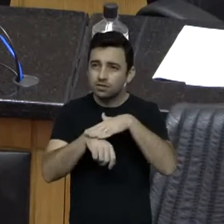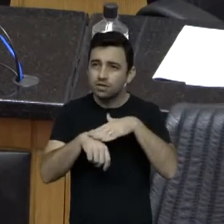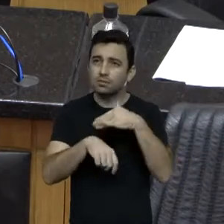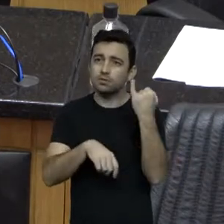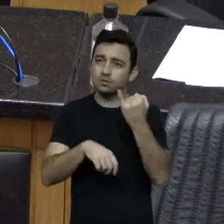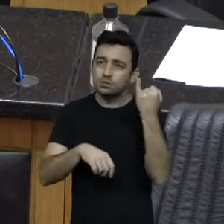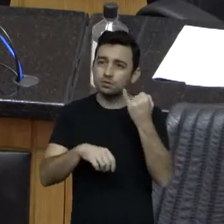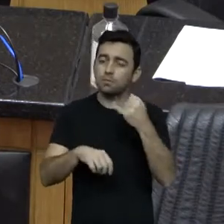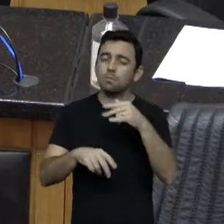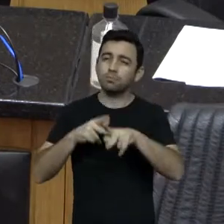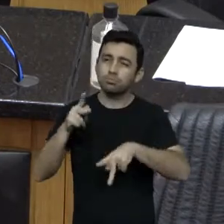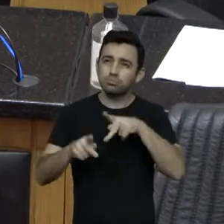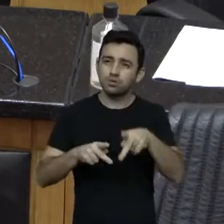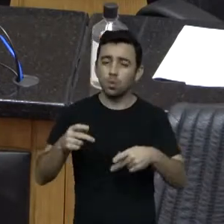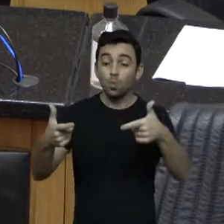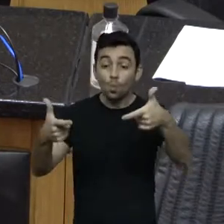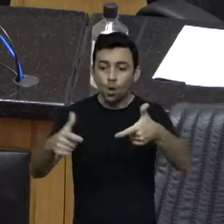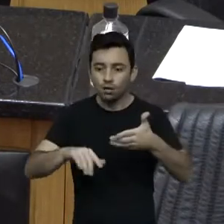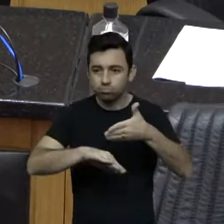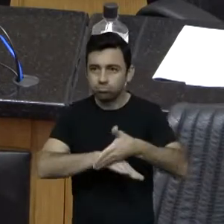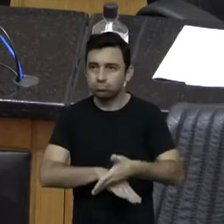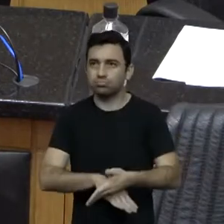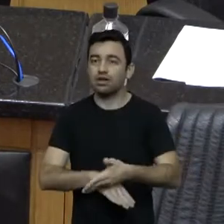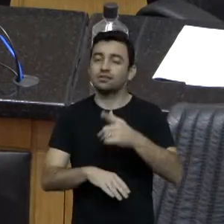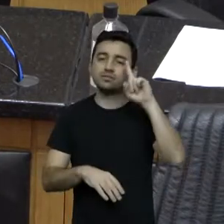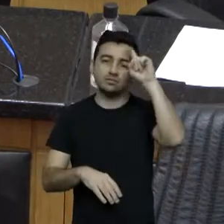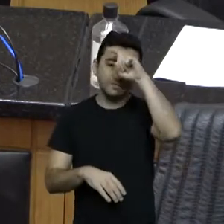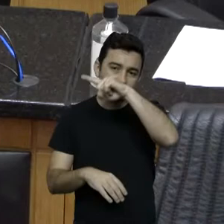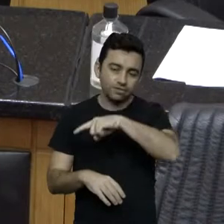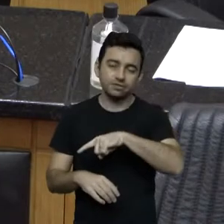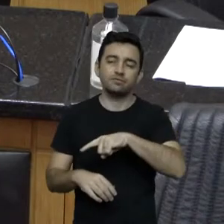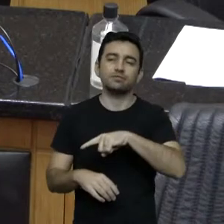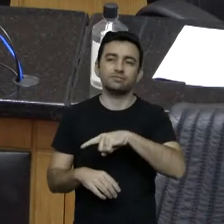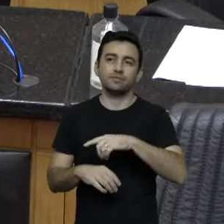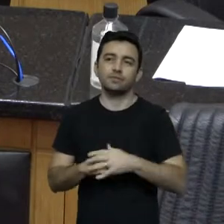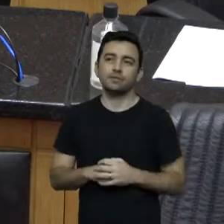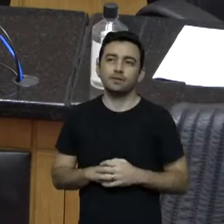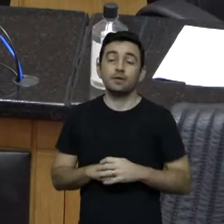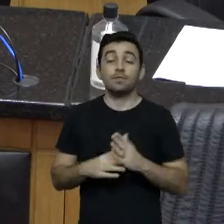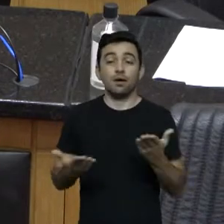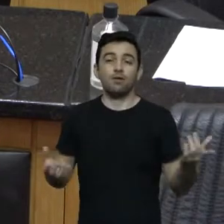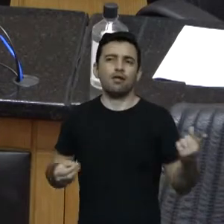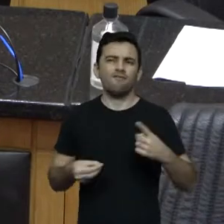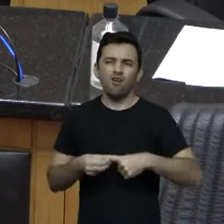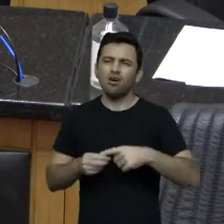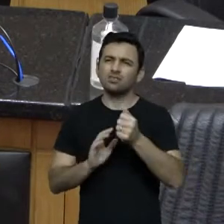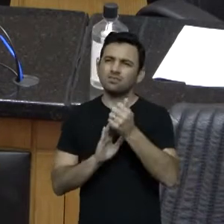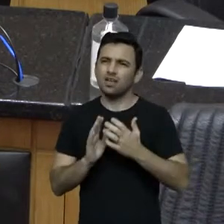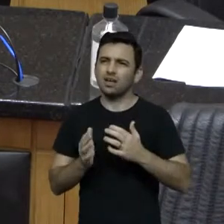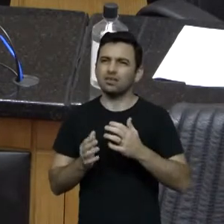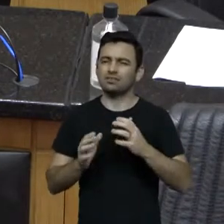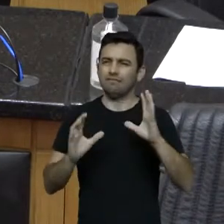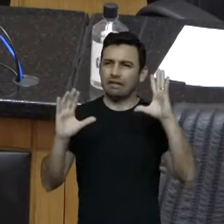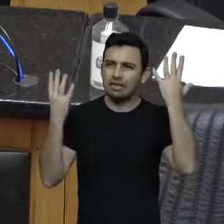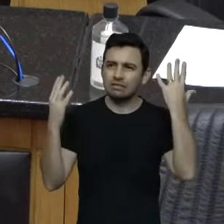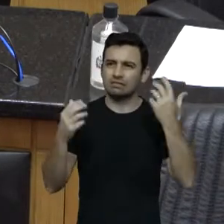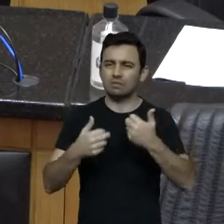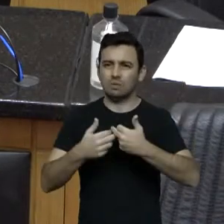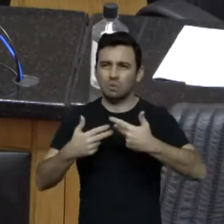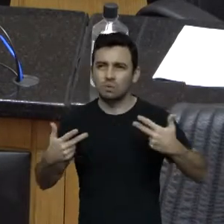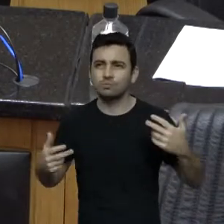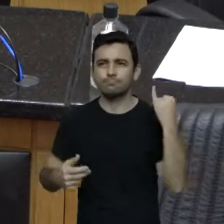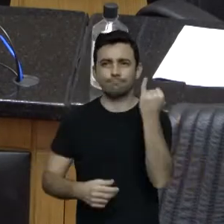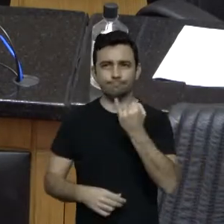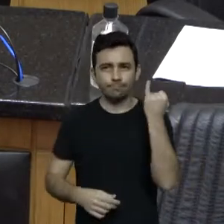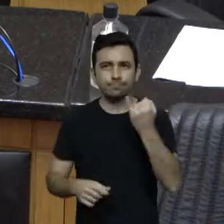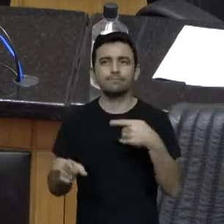estivermos onde ela está realmente ficar e sem mandato e essa retomada né de atividades feiras eventos essa é